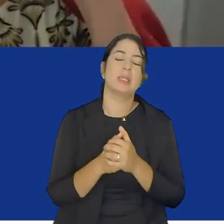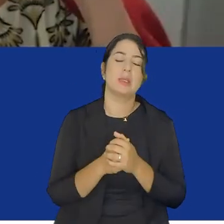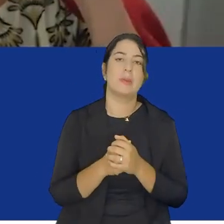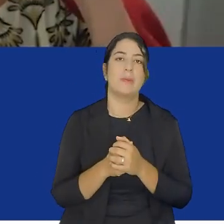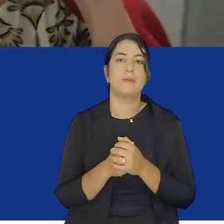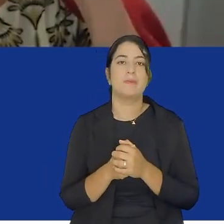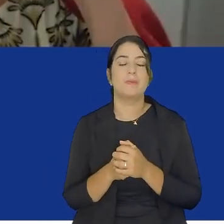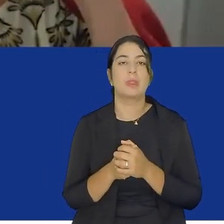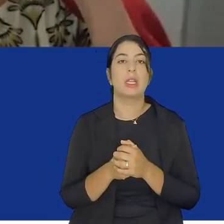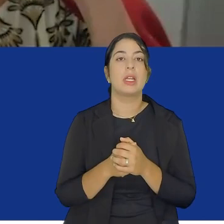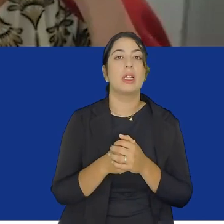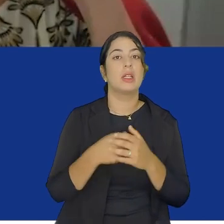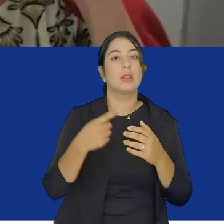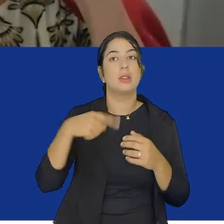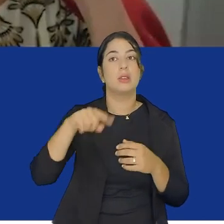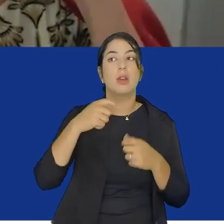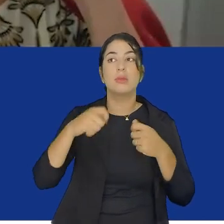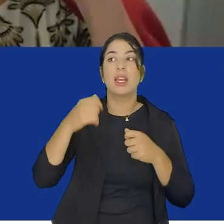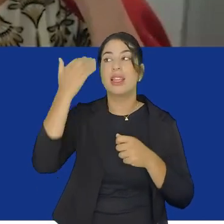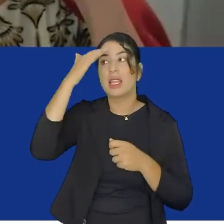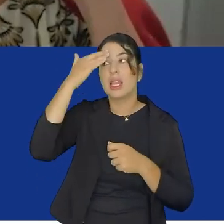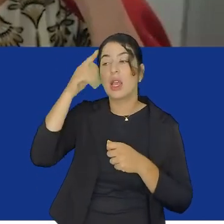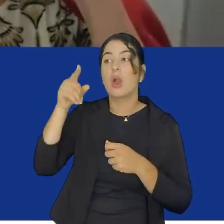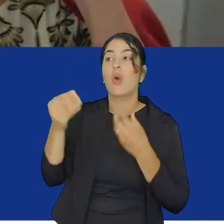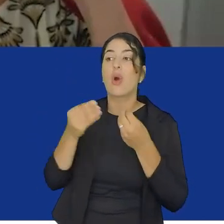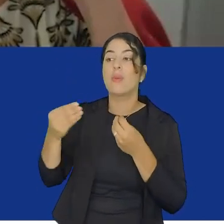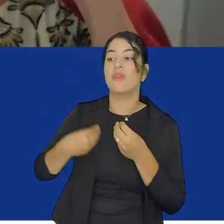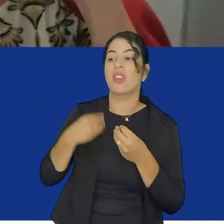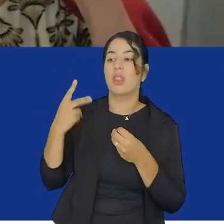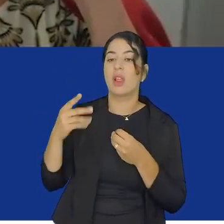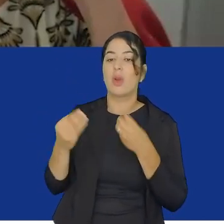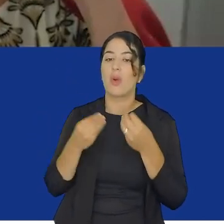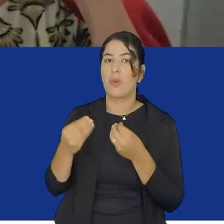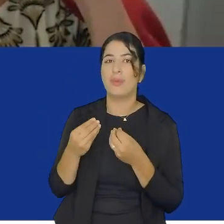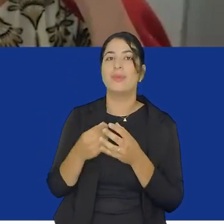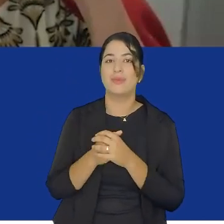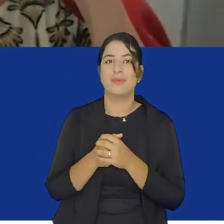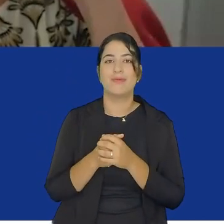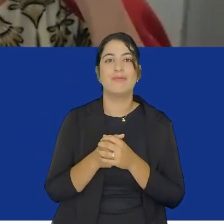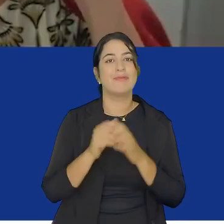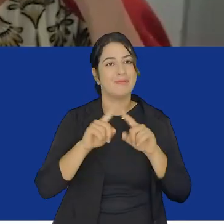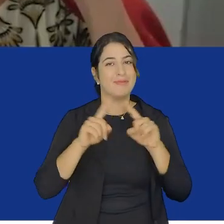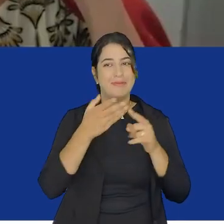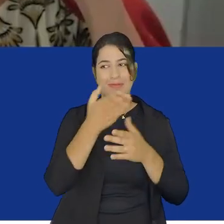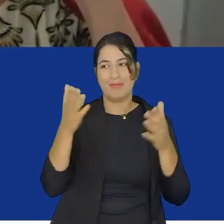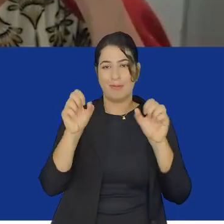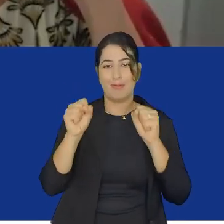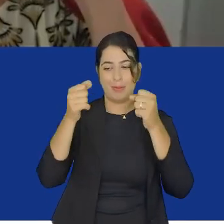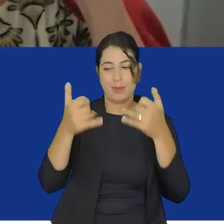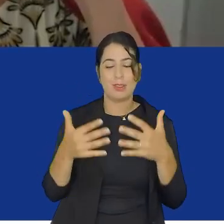só para a pessoa que sofreu assédio sem entender esse contexto, porque senão eu não consigo transformar esse conflito. Mas vamos deixar elas